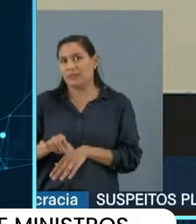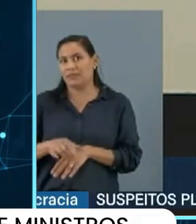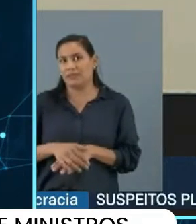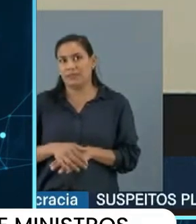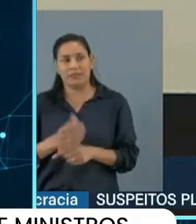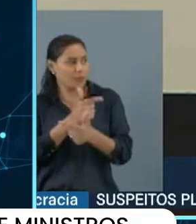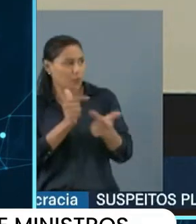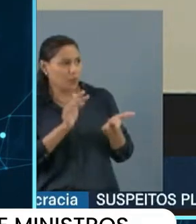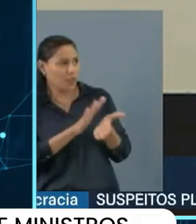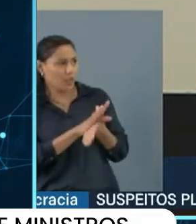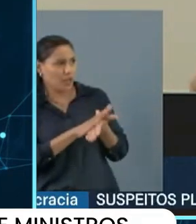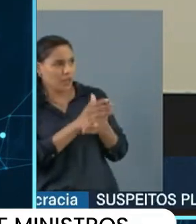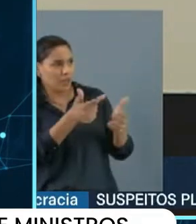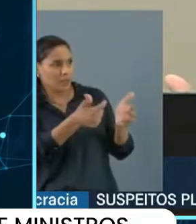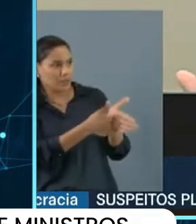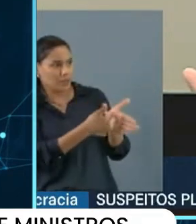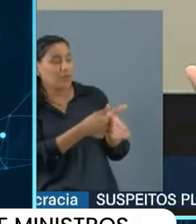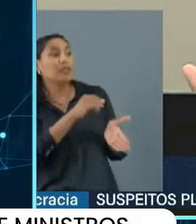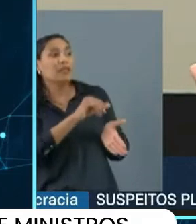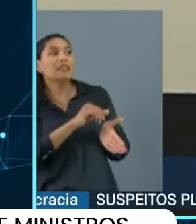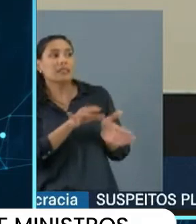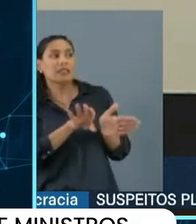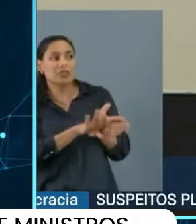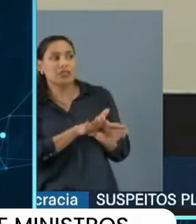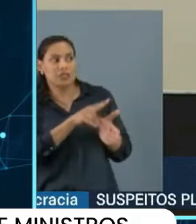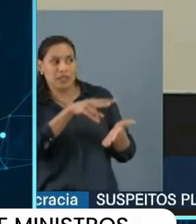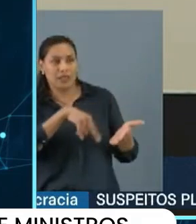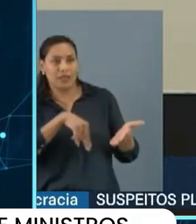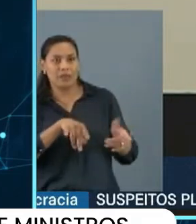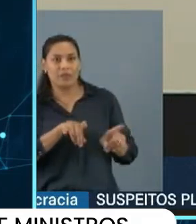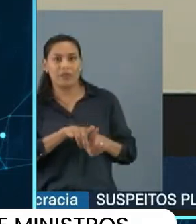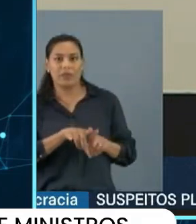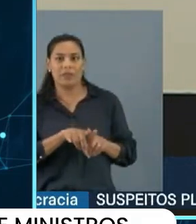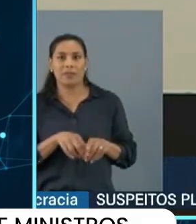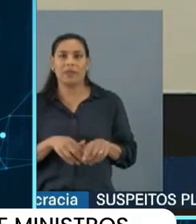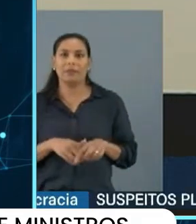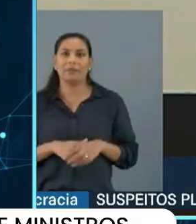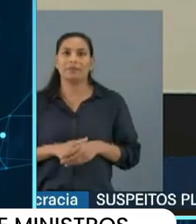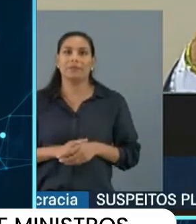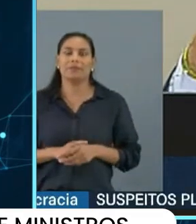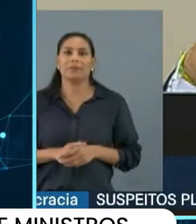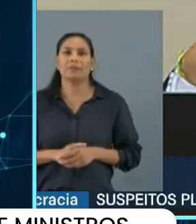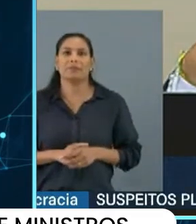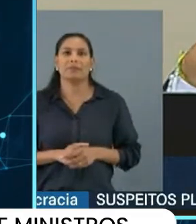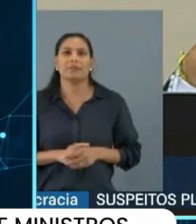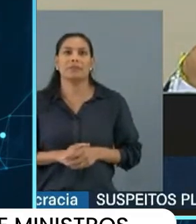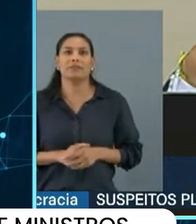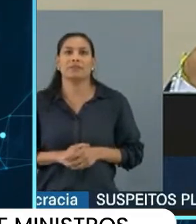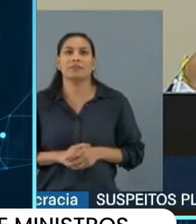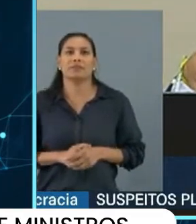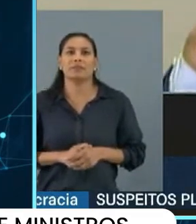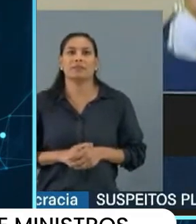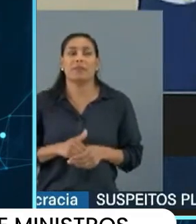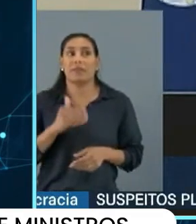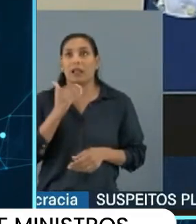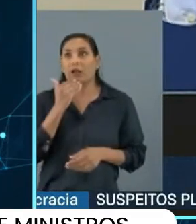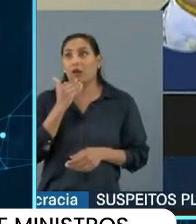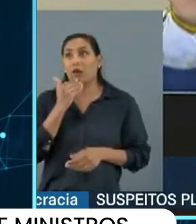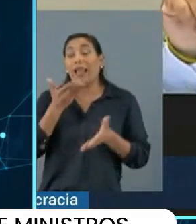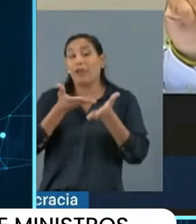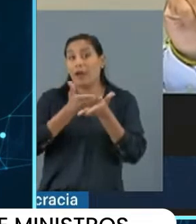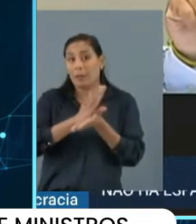isso e cancelaram a audiência pública da quarta-feira. Fizeram uma conosco na sexta, menor, e a gente foi